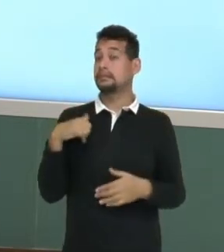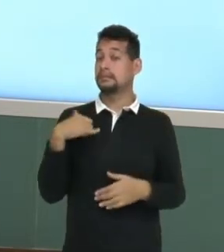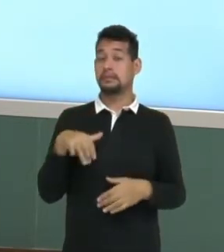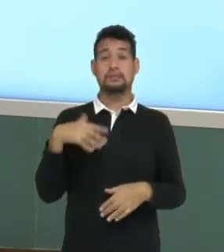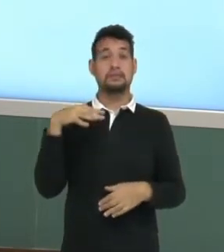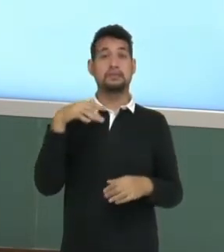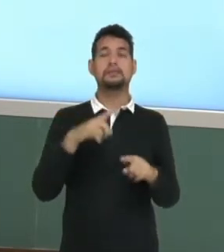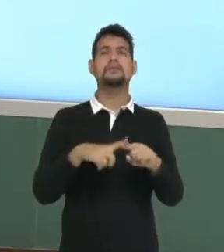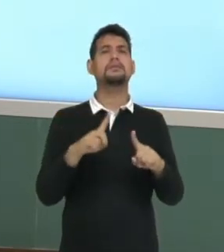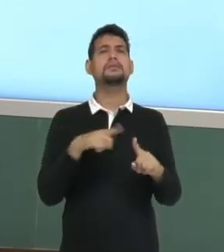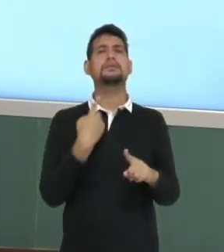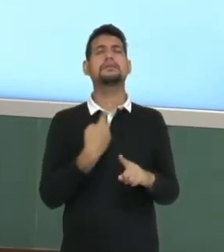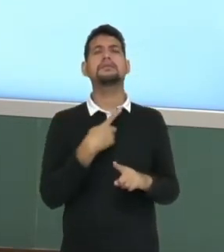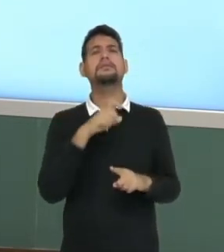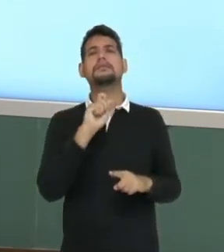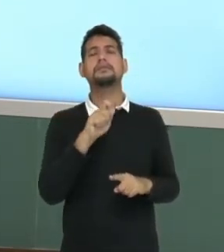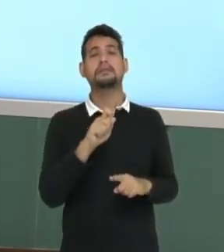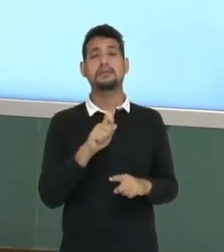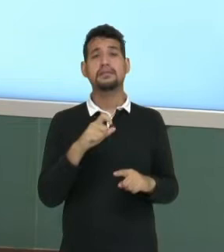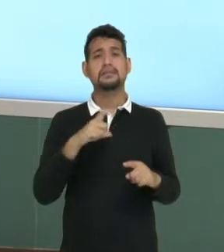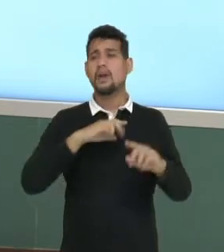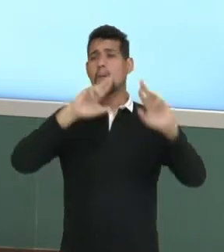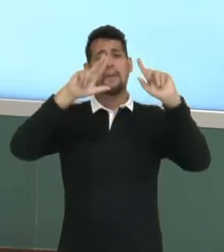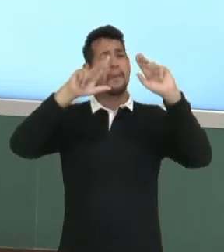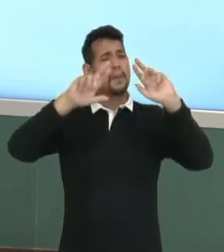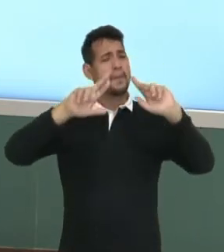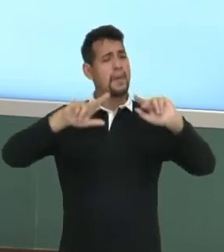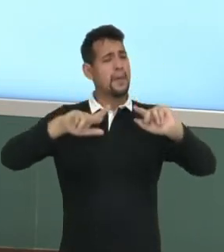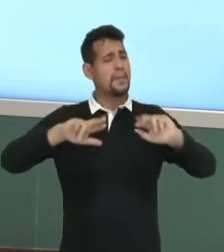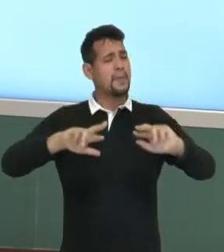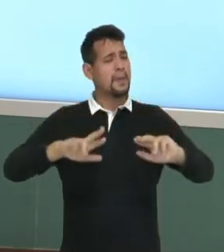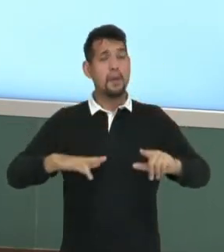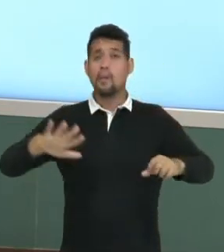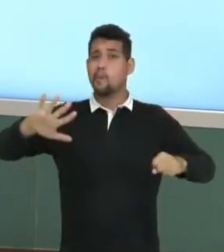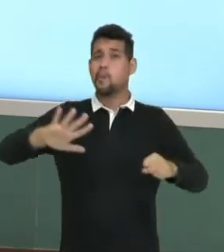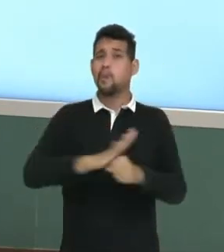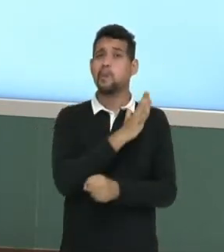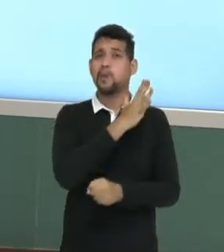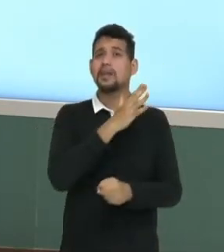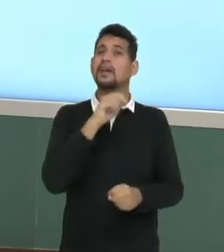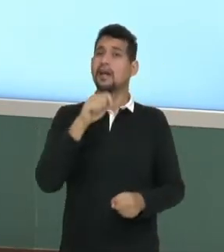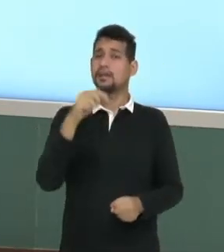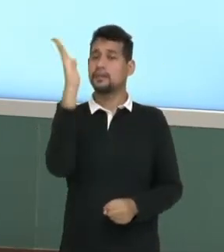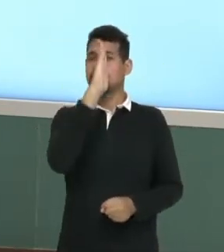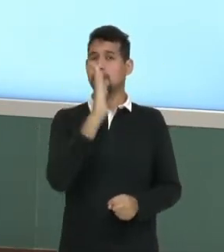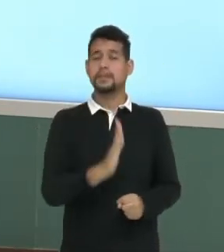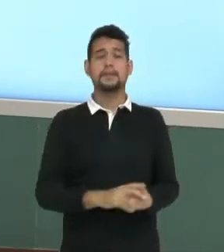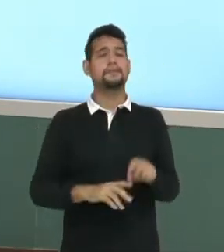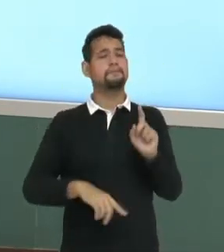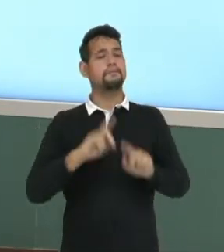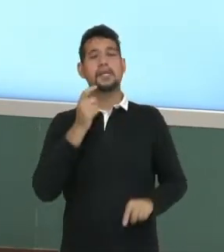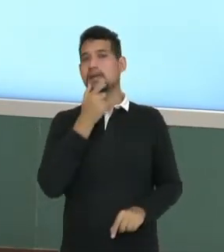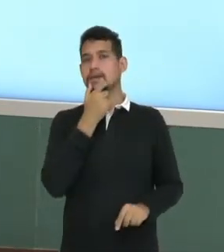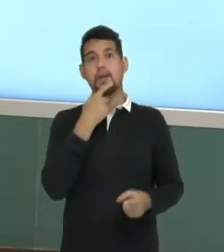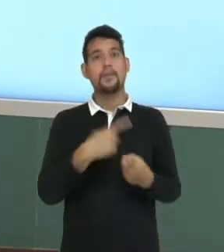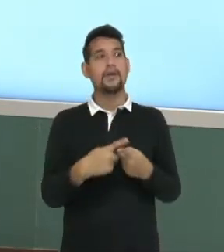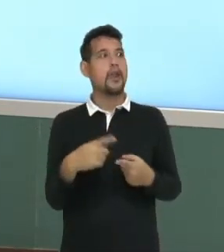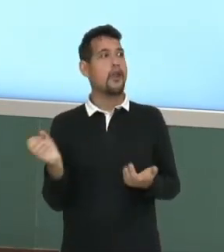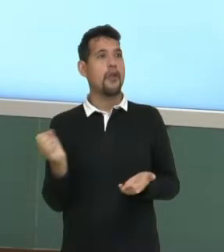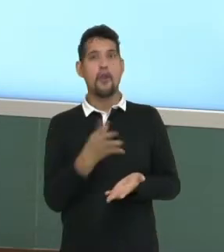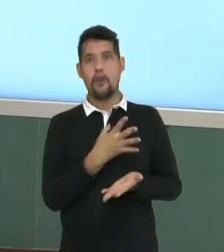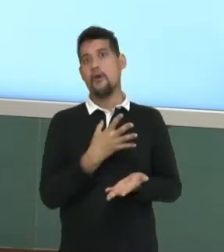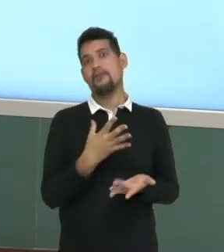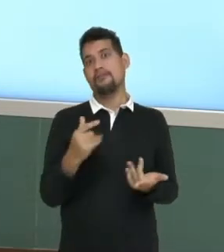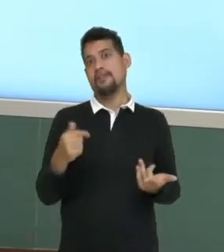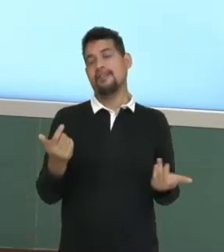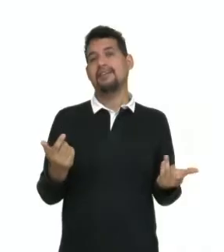Mas nós vamos ter uma inundação de produtos ingleses aqui no Brasil, embora isso fosse uma grande novidade para a época,